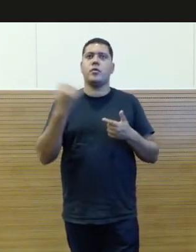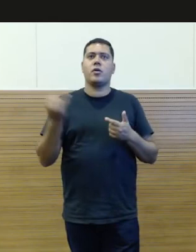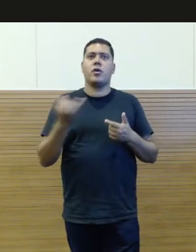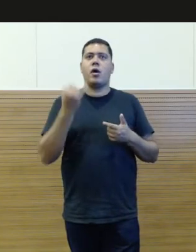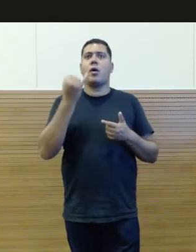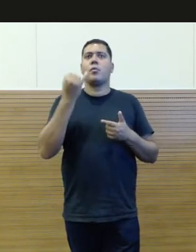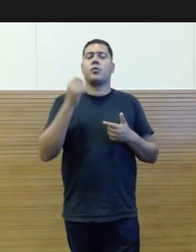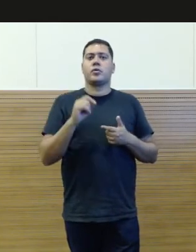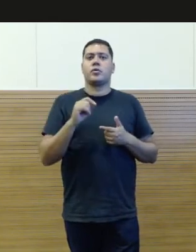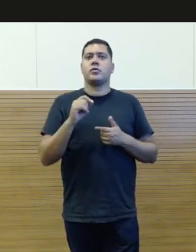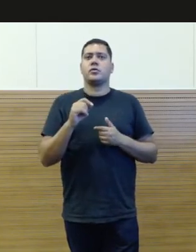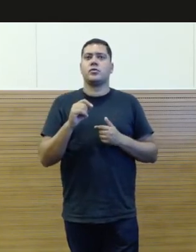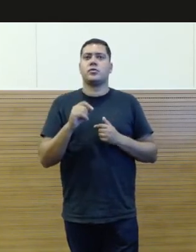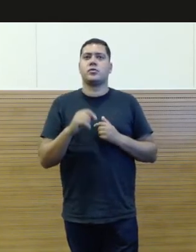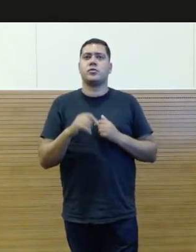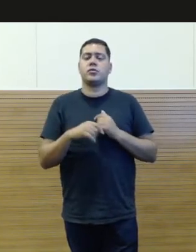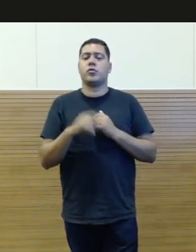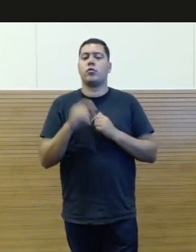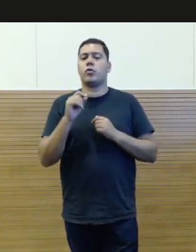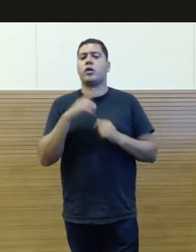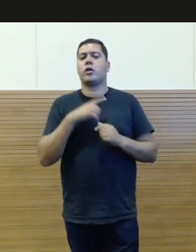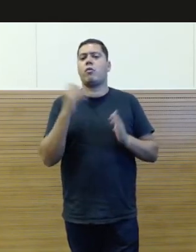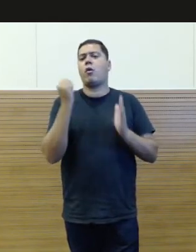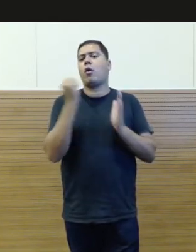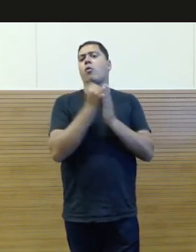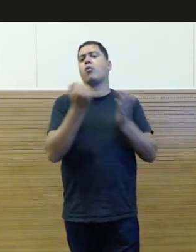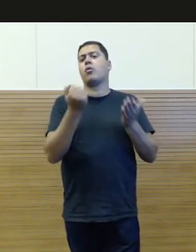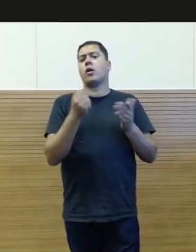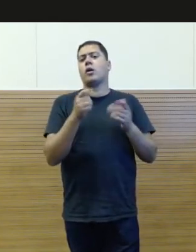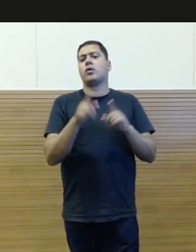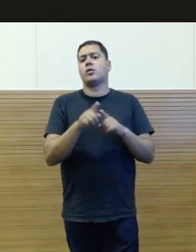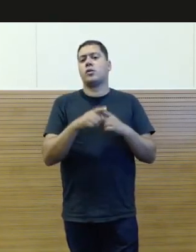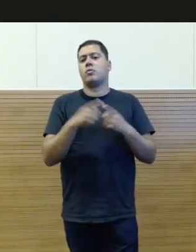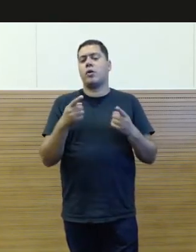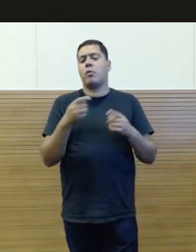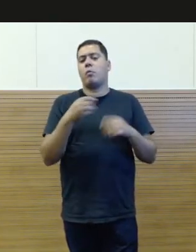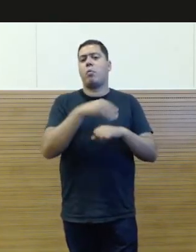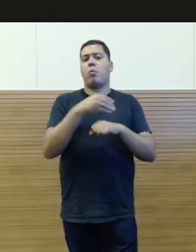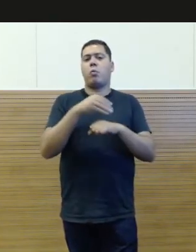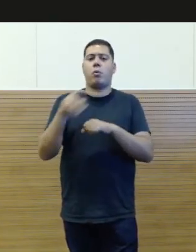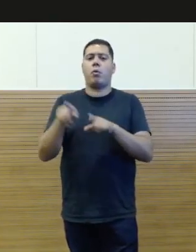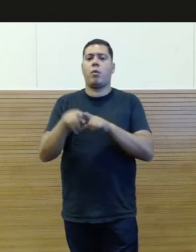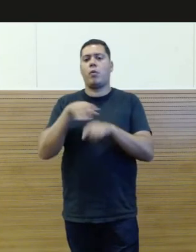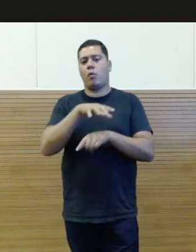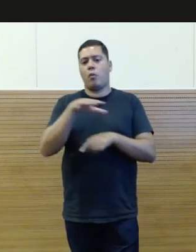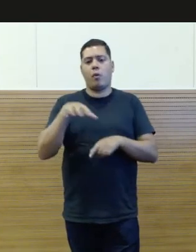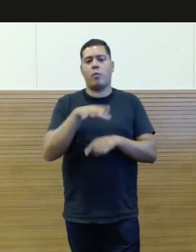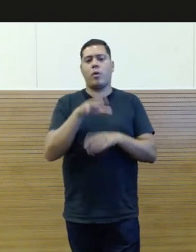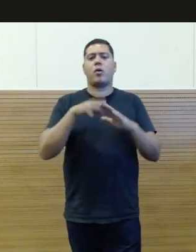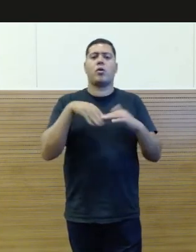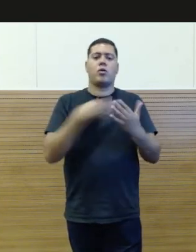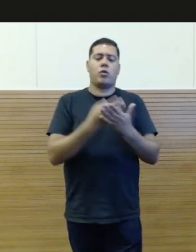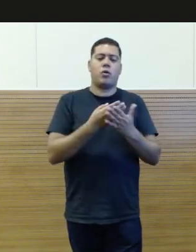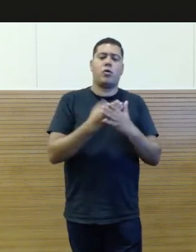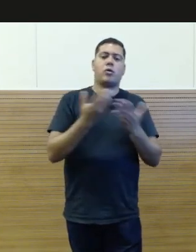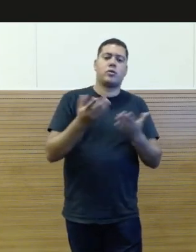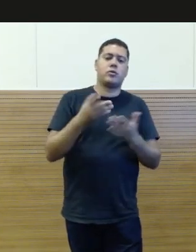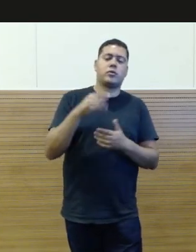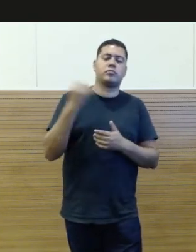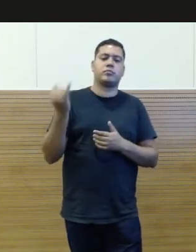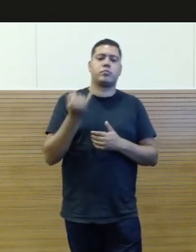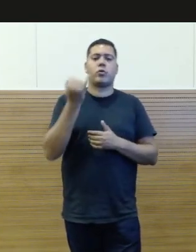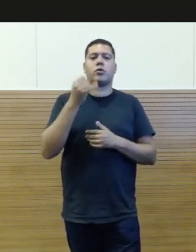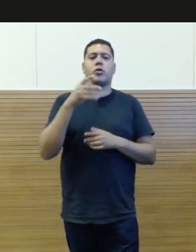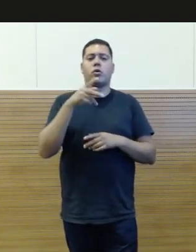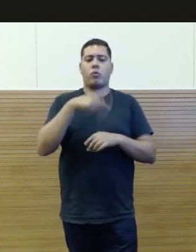entre as medidas que regulam a rotulagem, a publicidade e o ambiente escolar. Então, é muito importante que, quando os